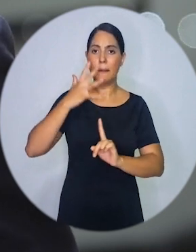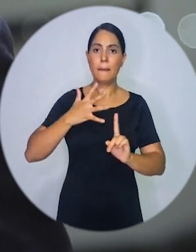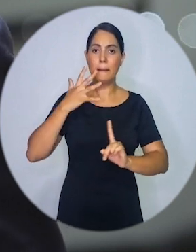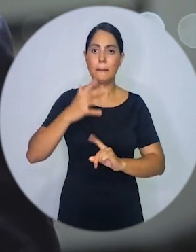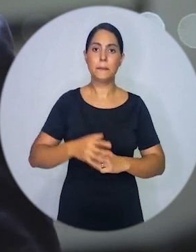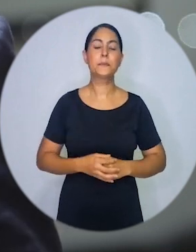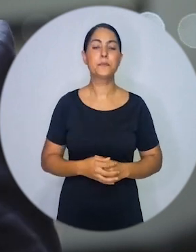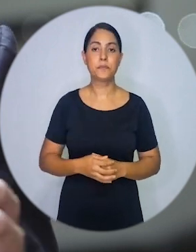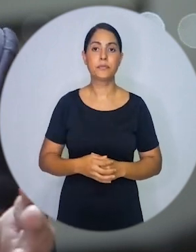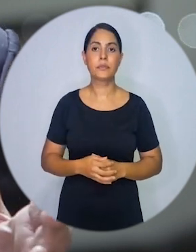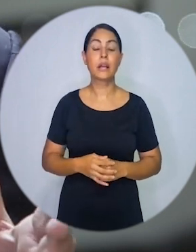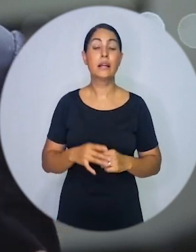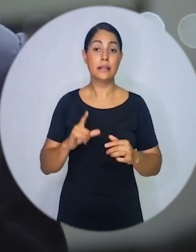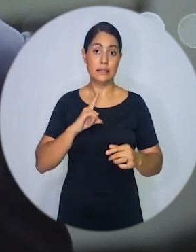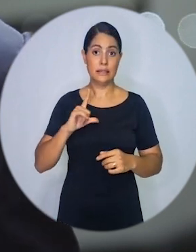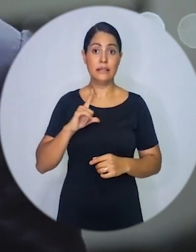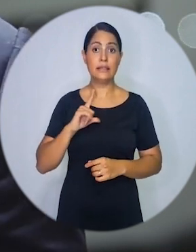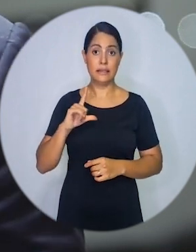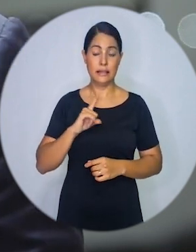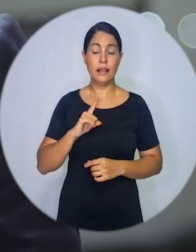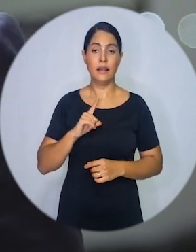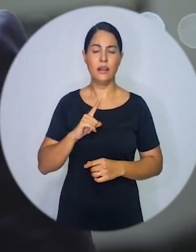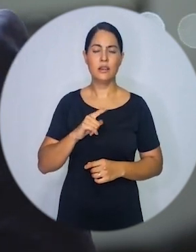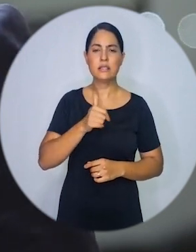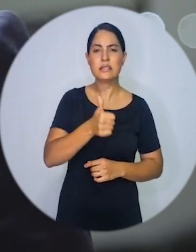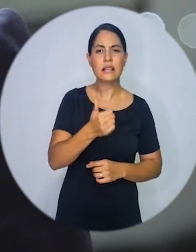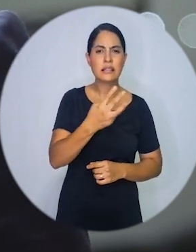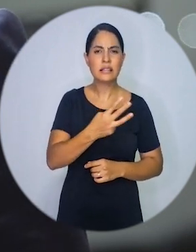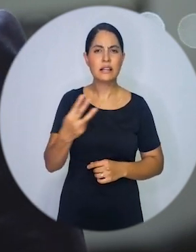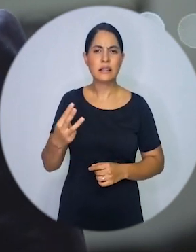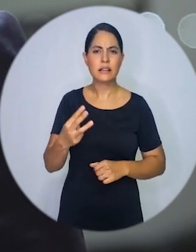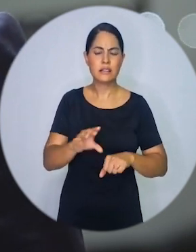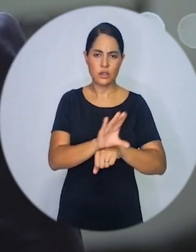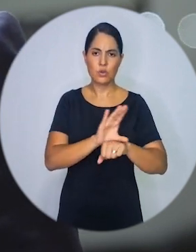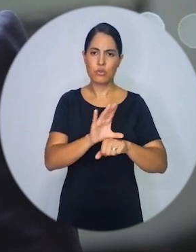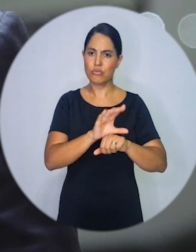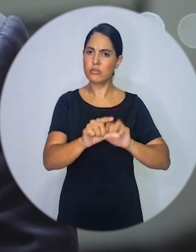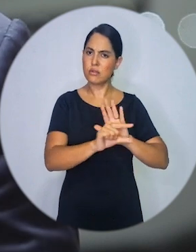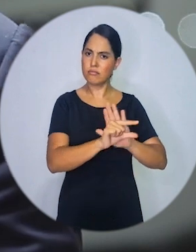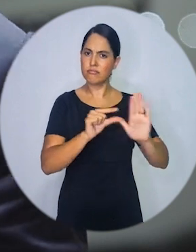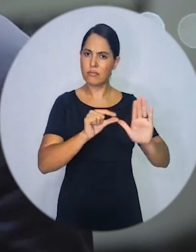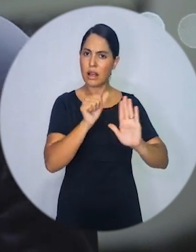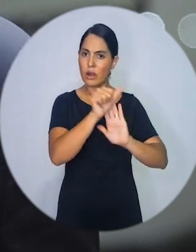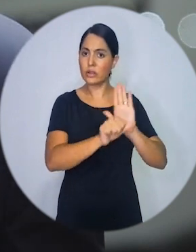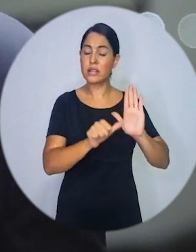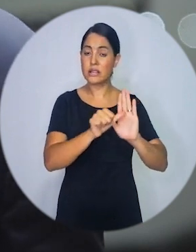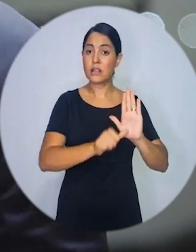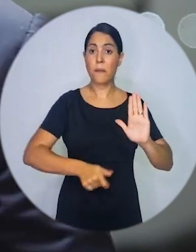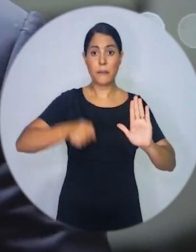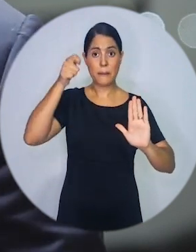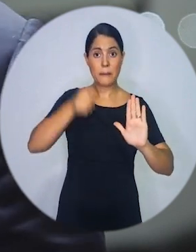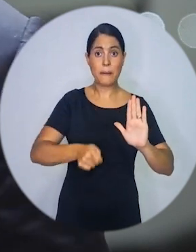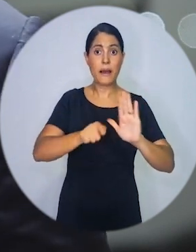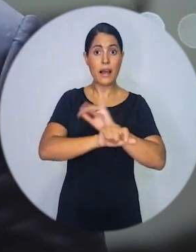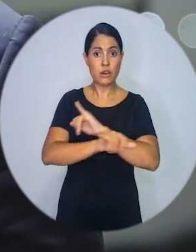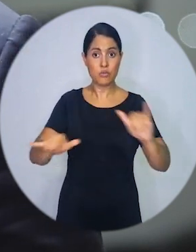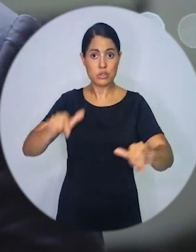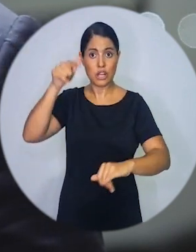oral. Uma modificação do artigo 133 da Constituição para reafirmar